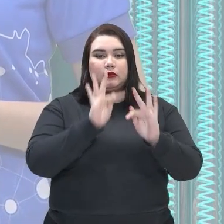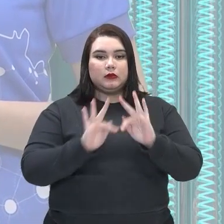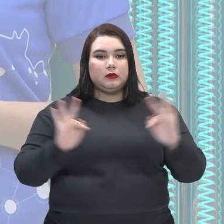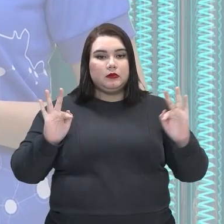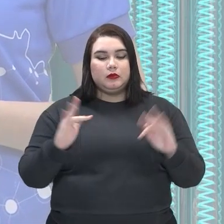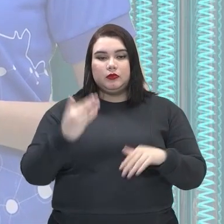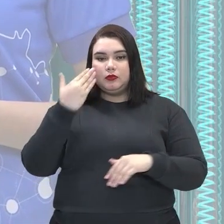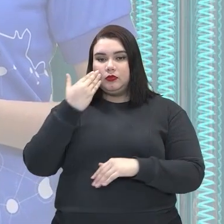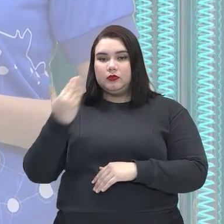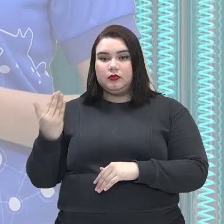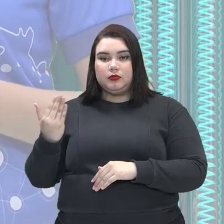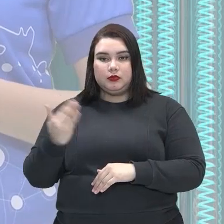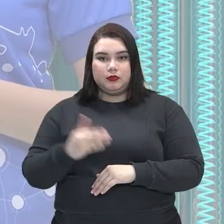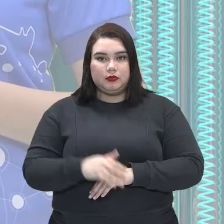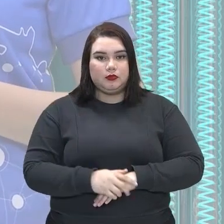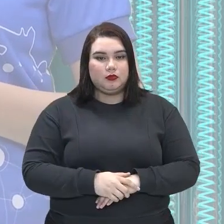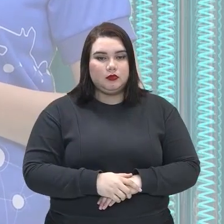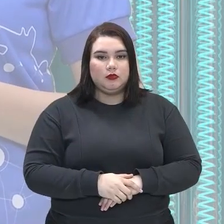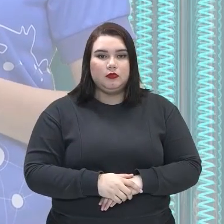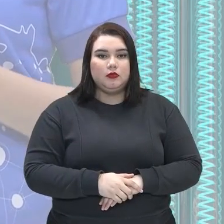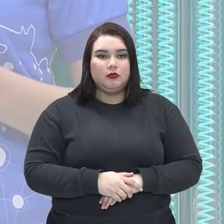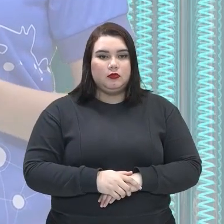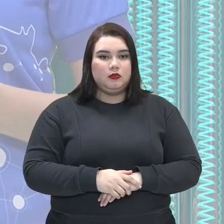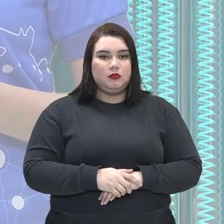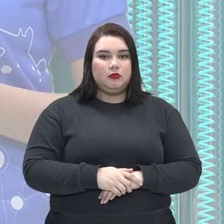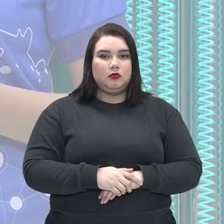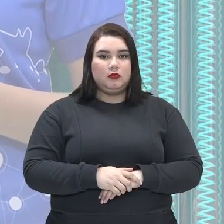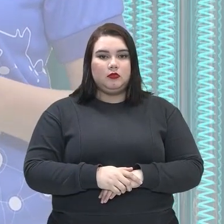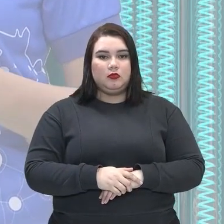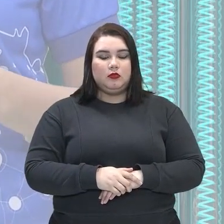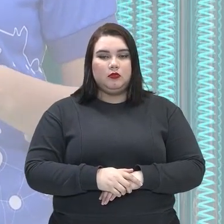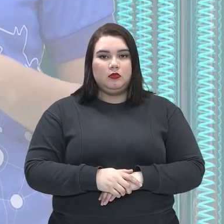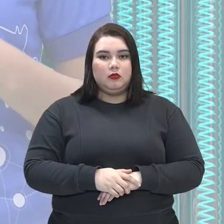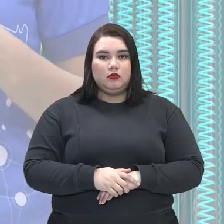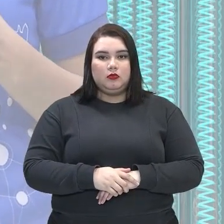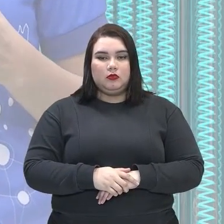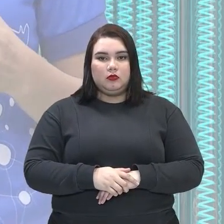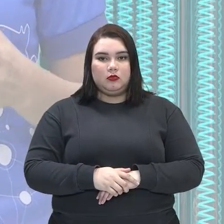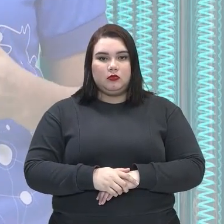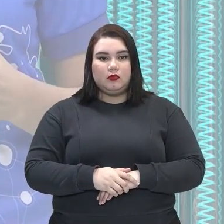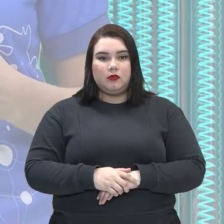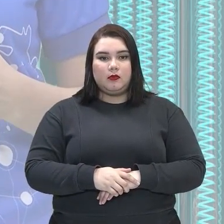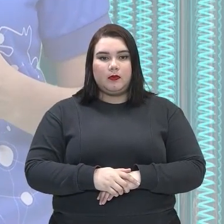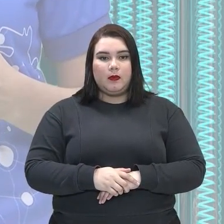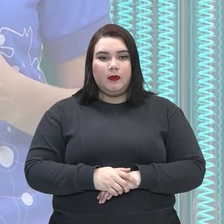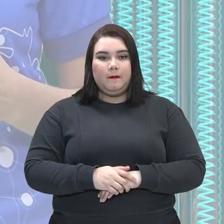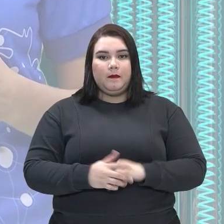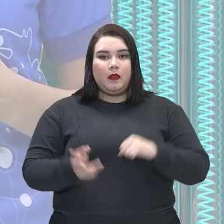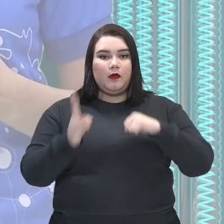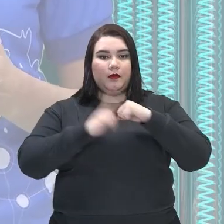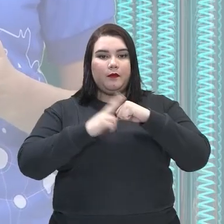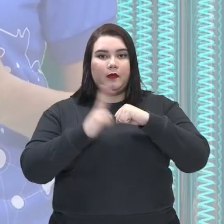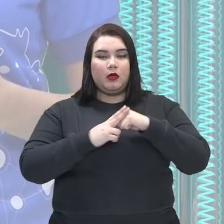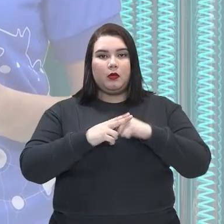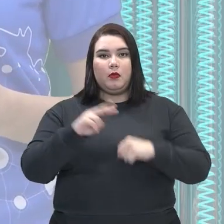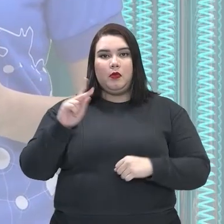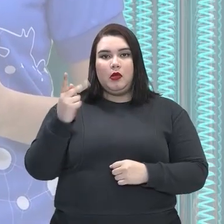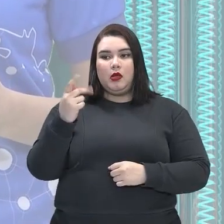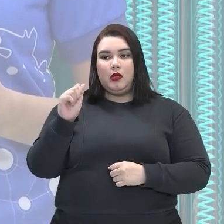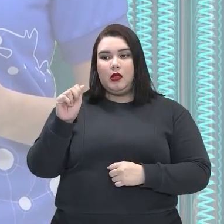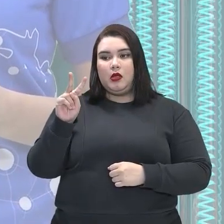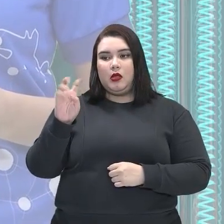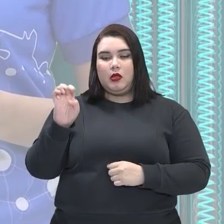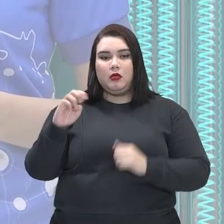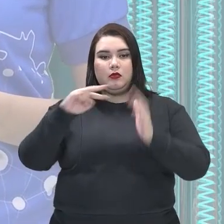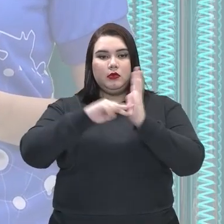have some books on my shelf. I have é o verbo ter ou possuir, né? Have. Eu